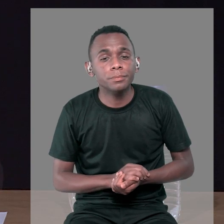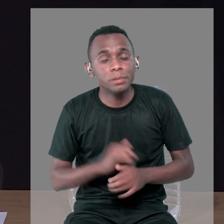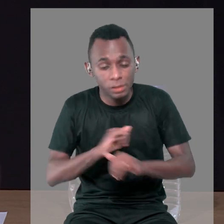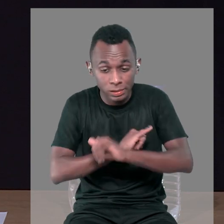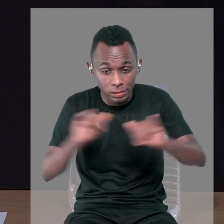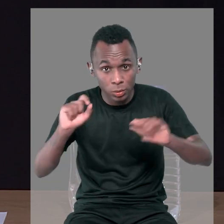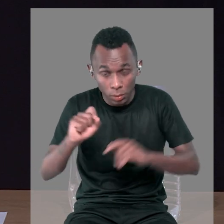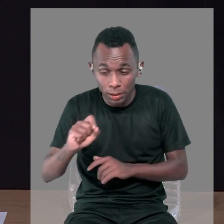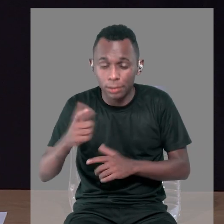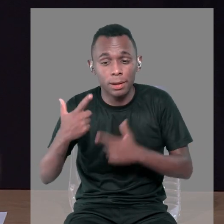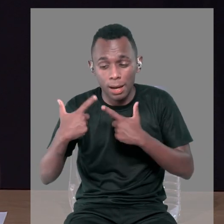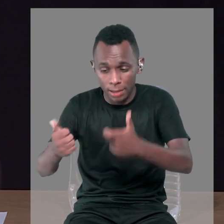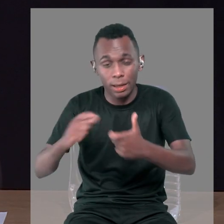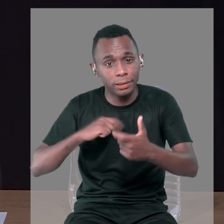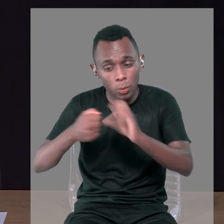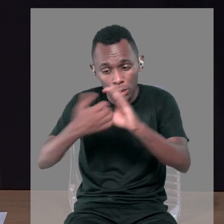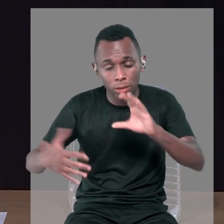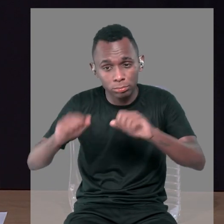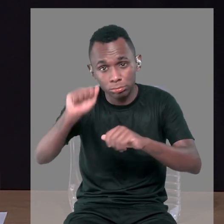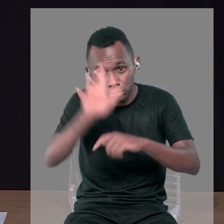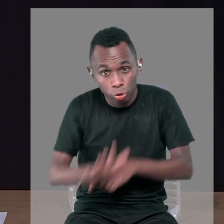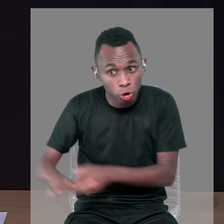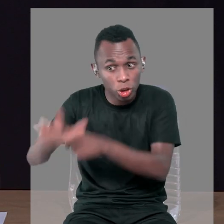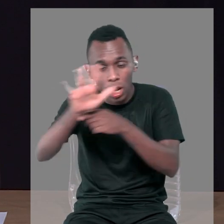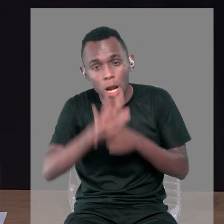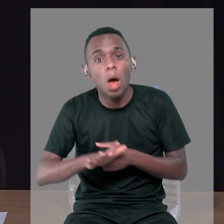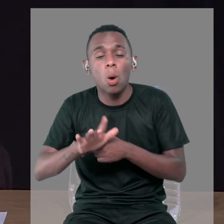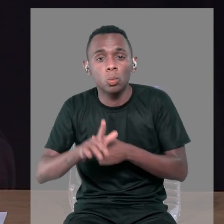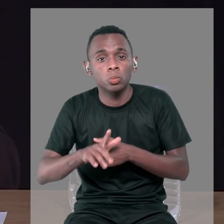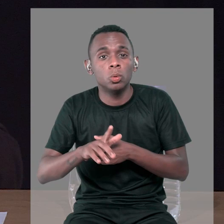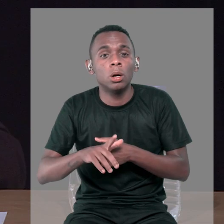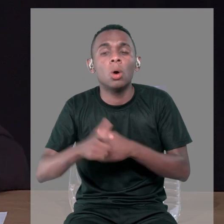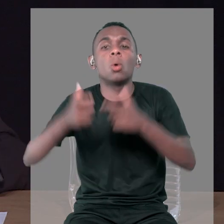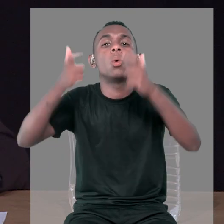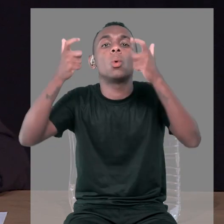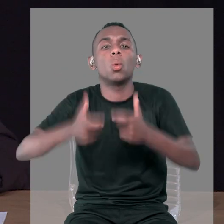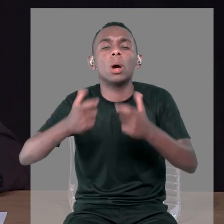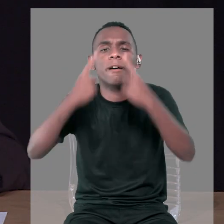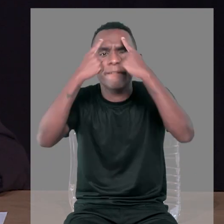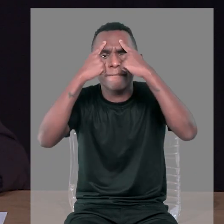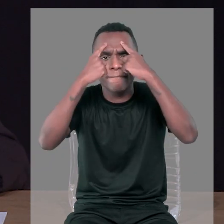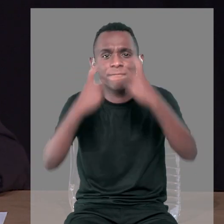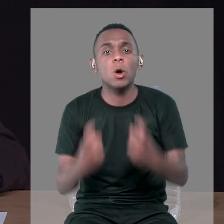aspecto universal implica pensar o lugar da violência